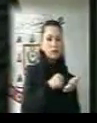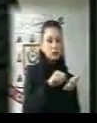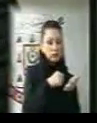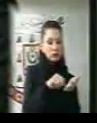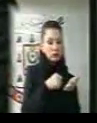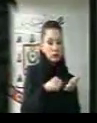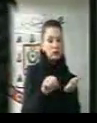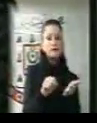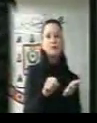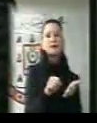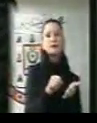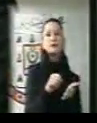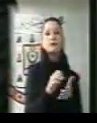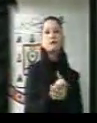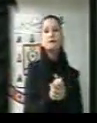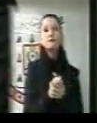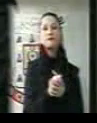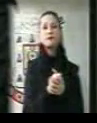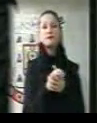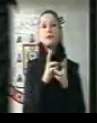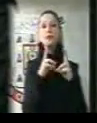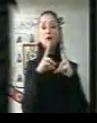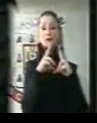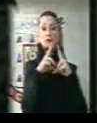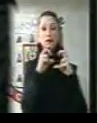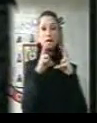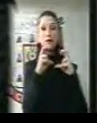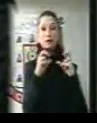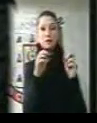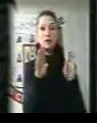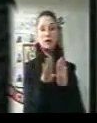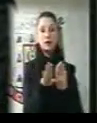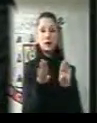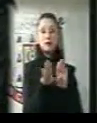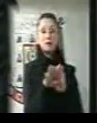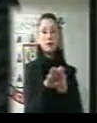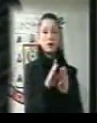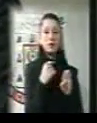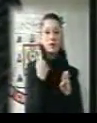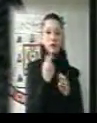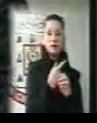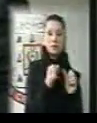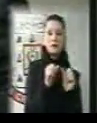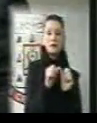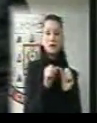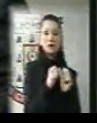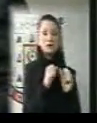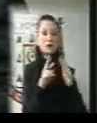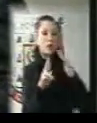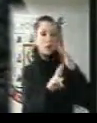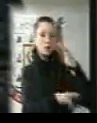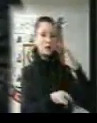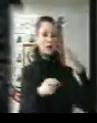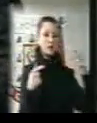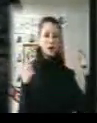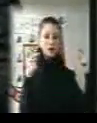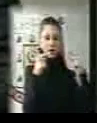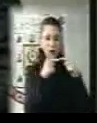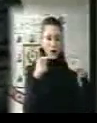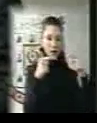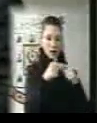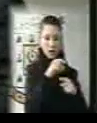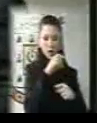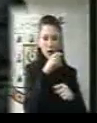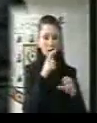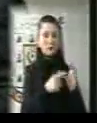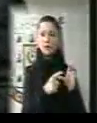ex-presidente Paulo Meller em Florianópolis. Também é uma rodovia que liga vários municípios da região. Então